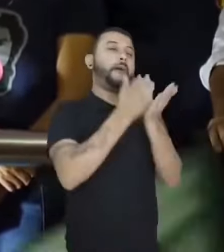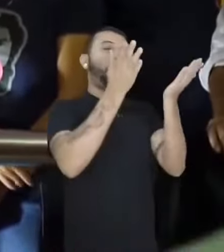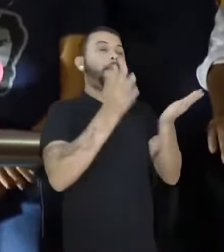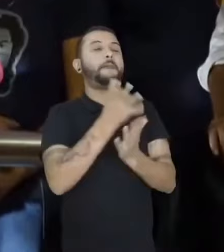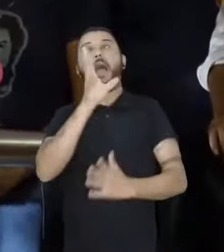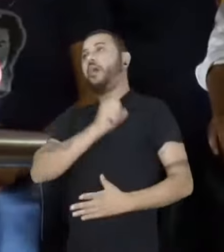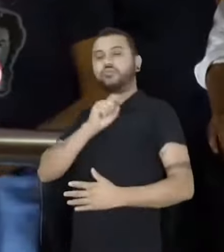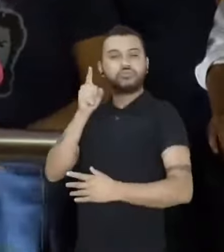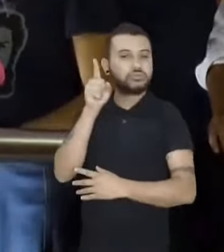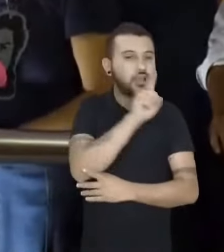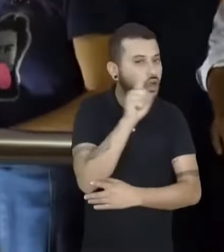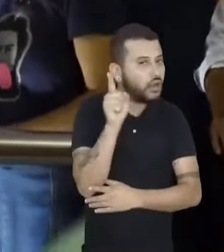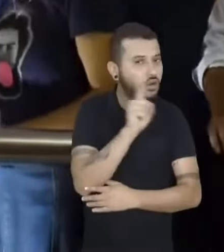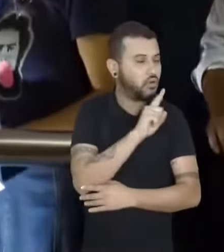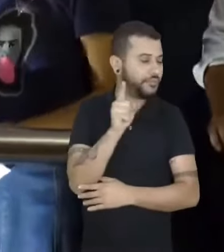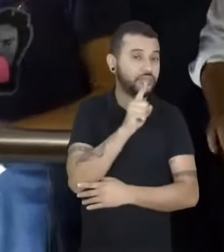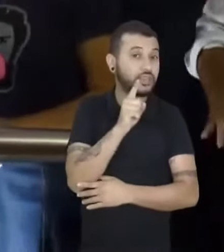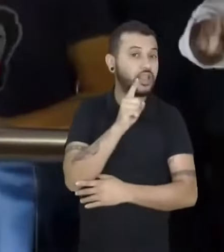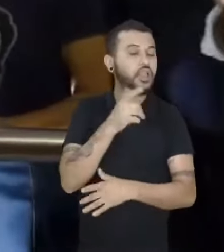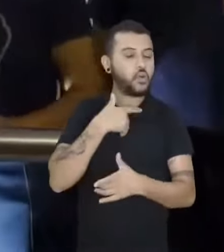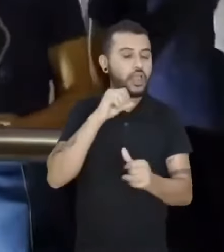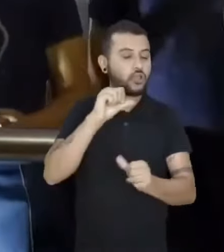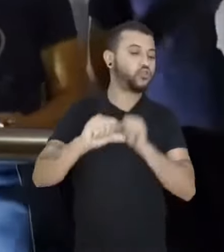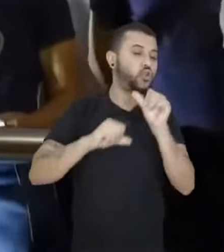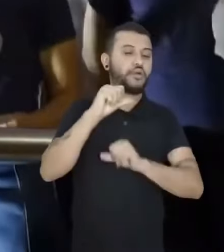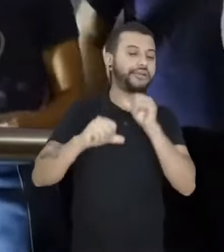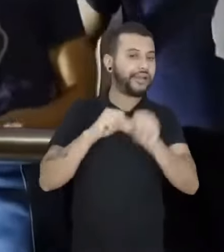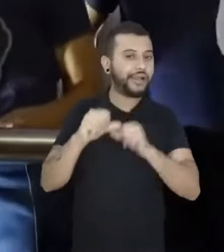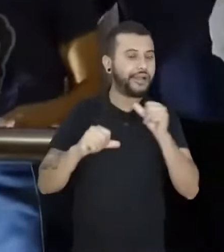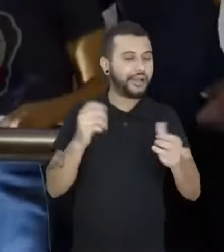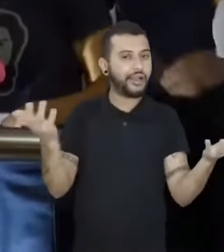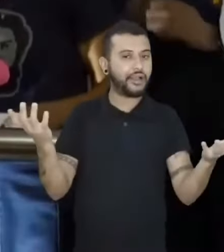não. Eu quero melhorar de vida.